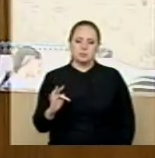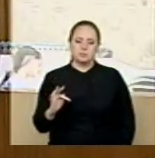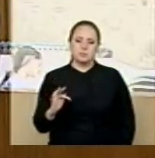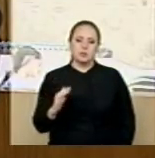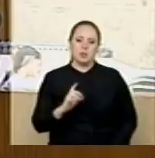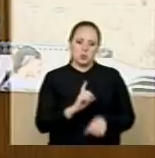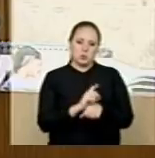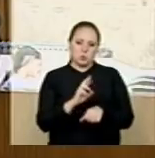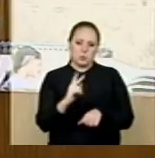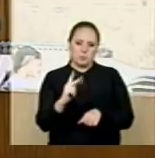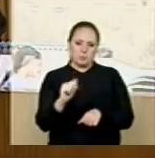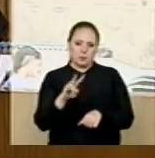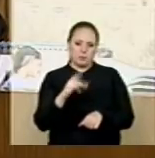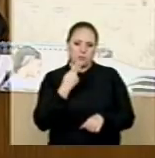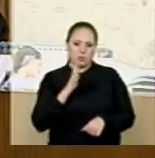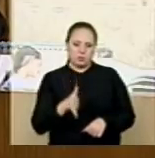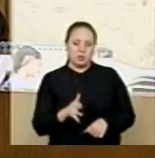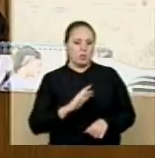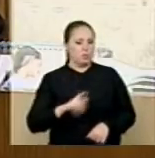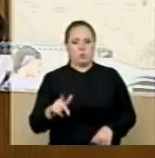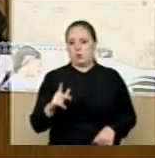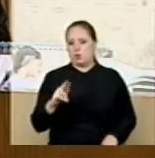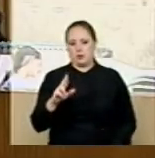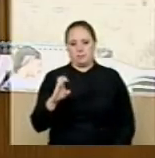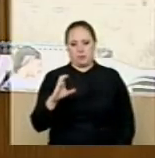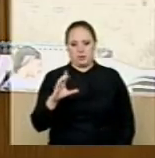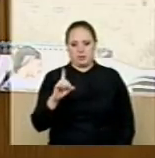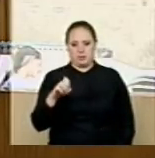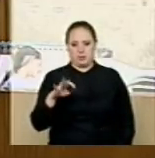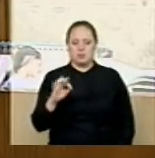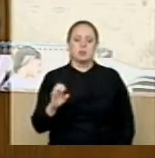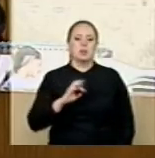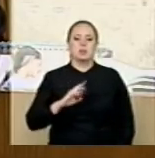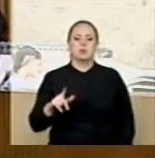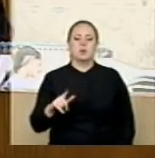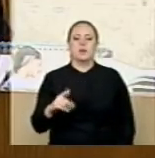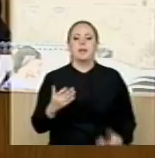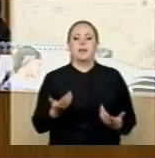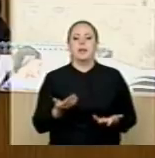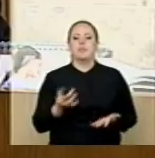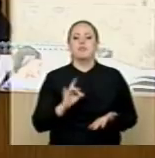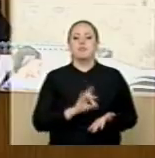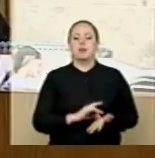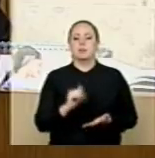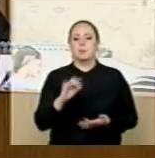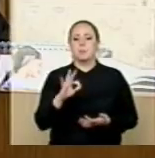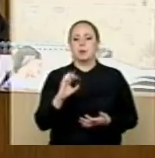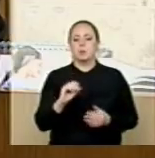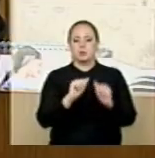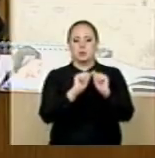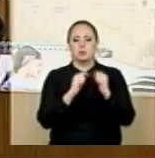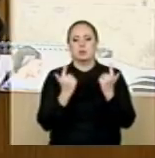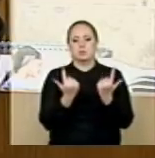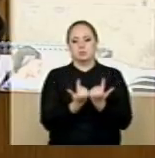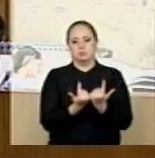Pavi, não é precedente e não é fundamento válido para o ato da Assembleia Legislativa